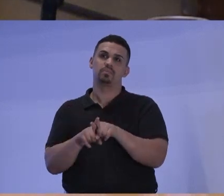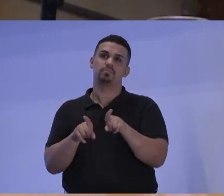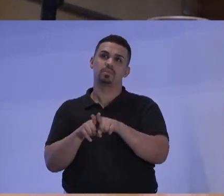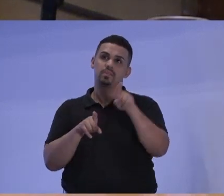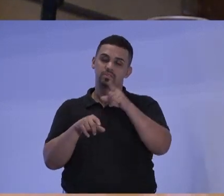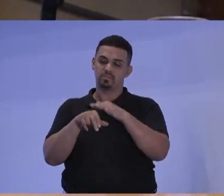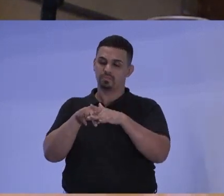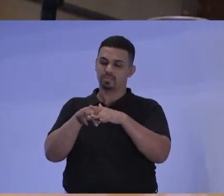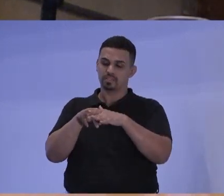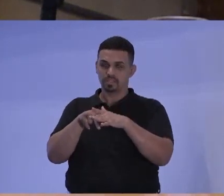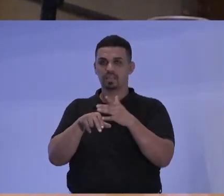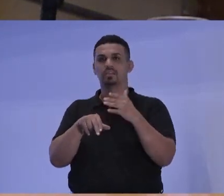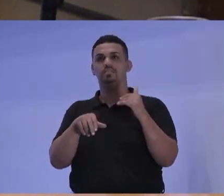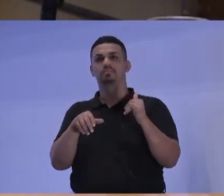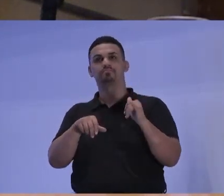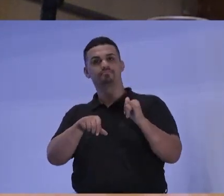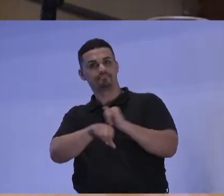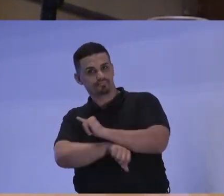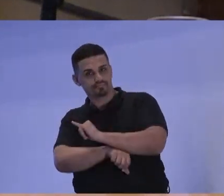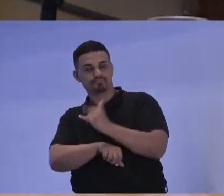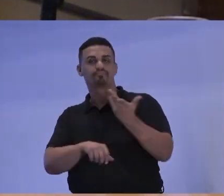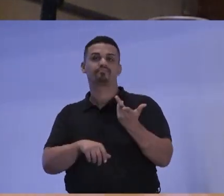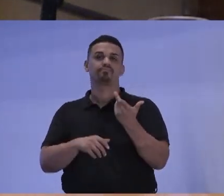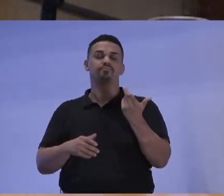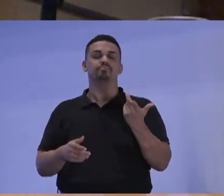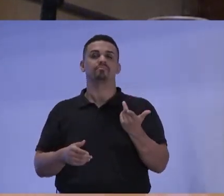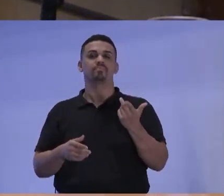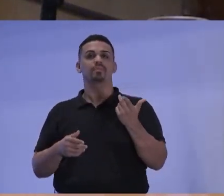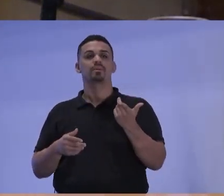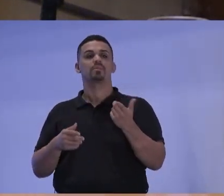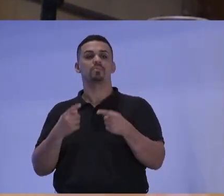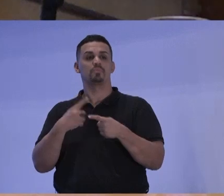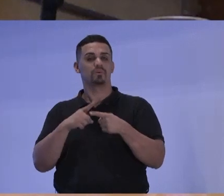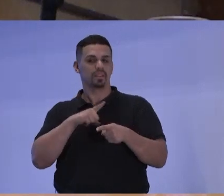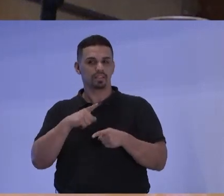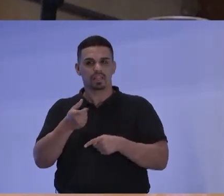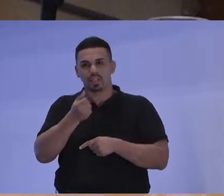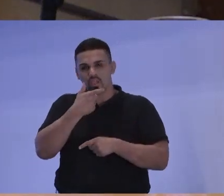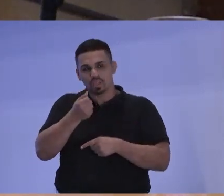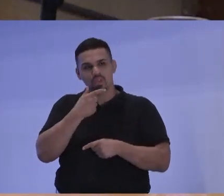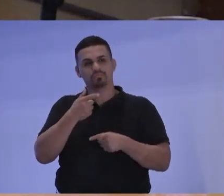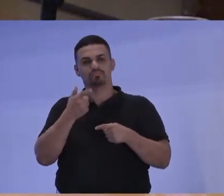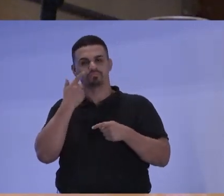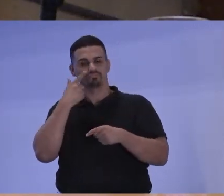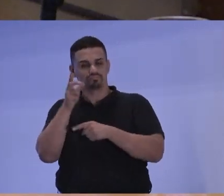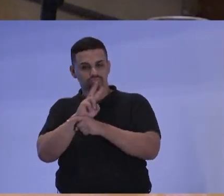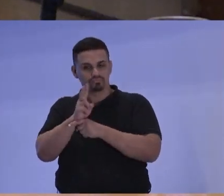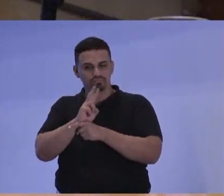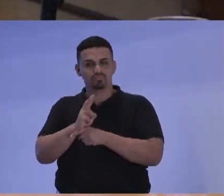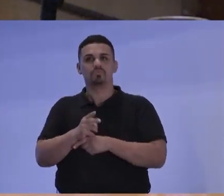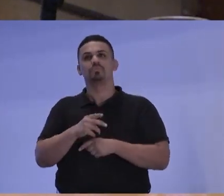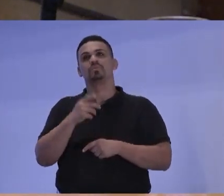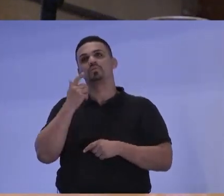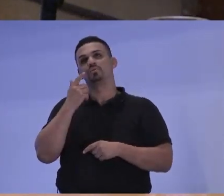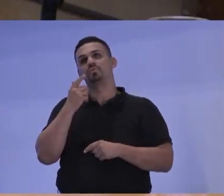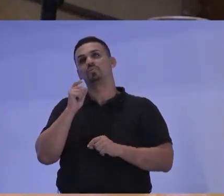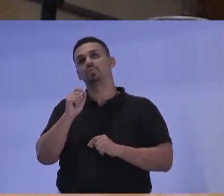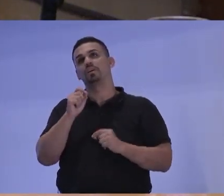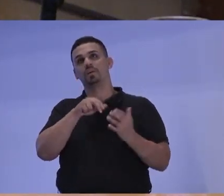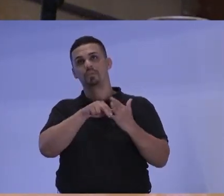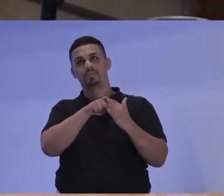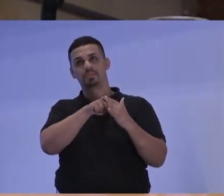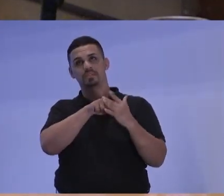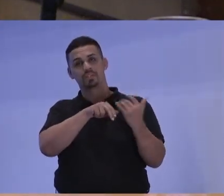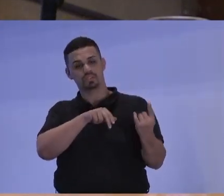doses supervisionadas, para que a gente consiga, né, realmente, para que esse paciente não chegue mais para a gente já